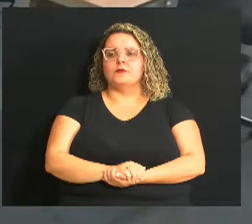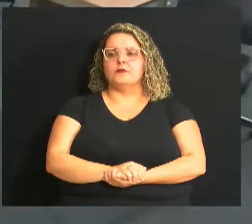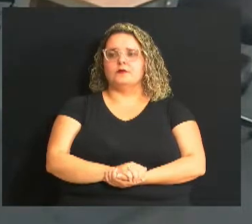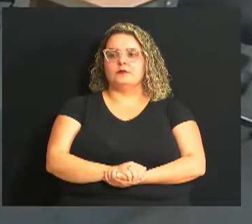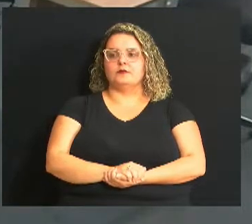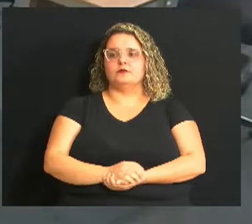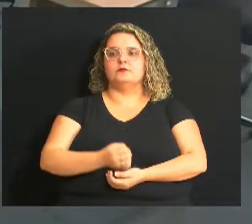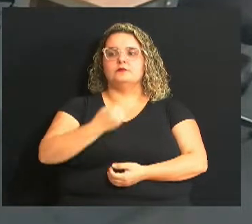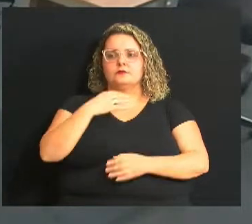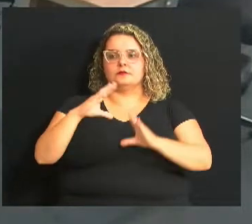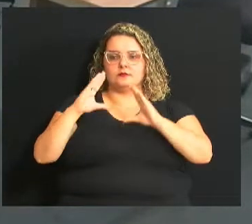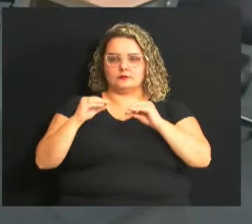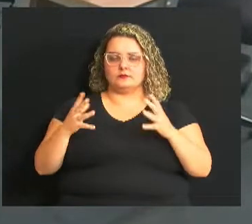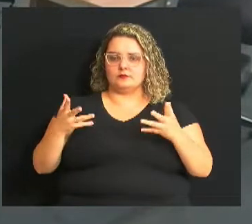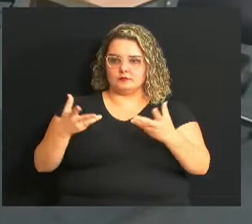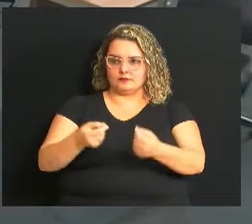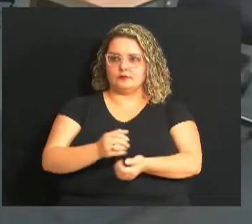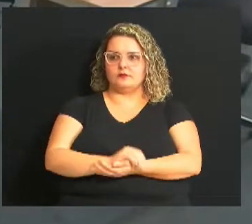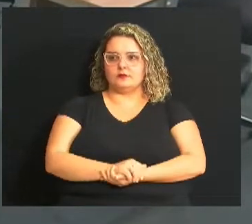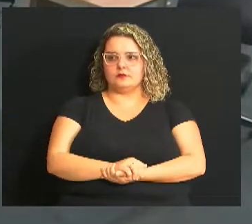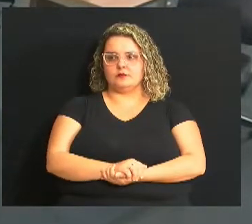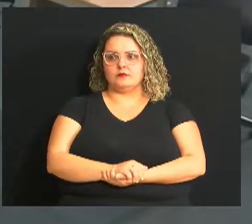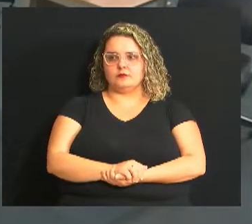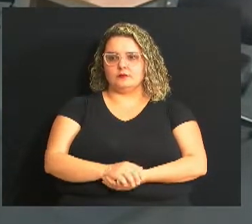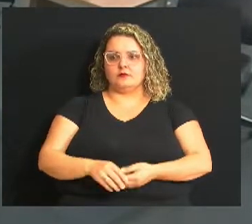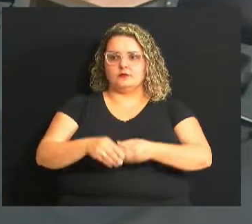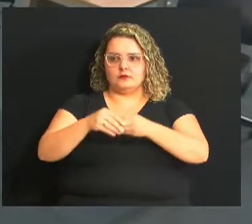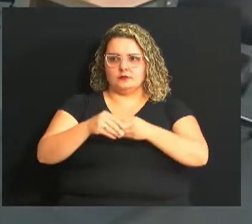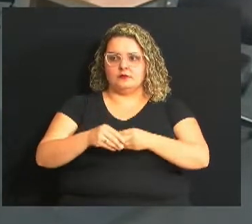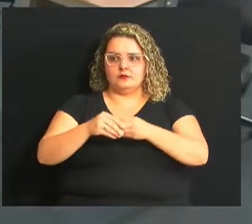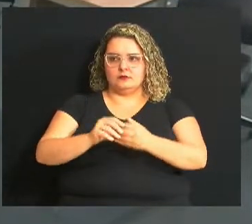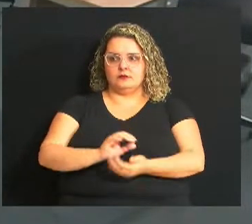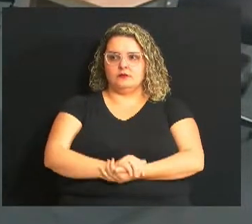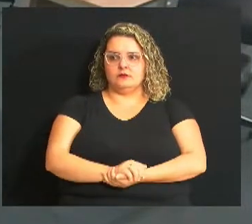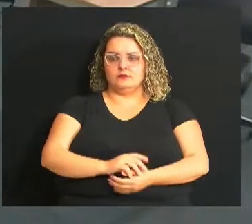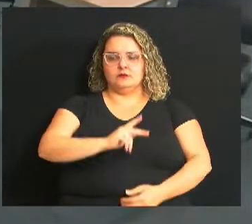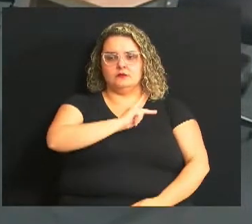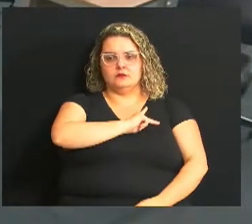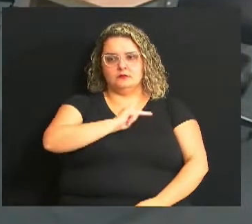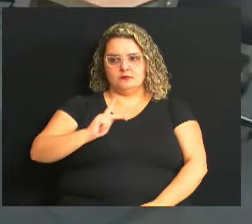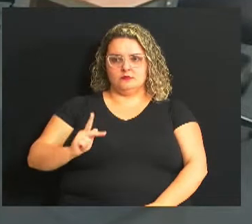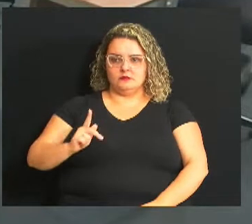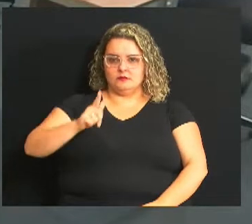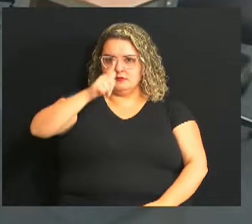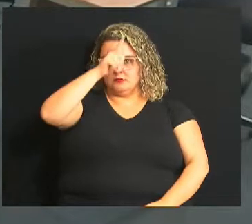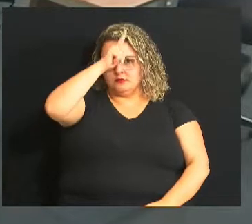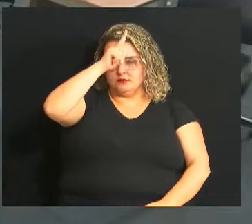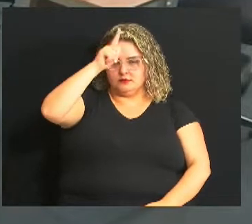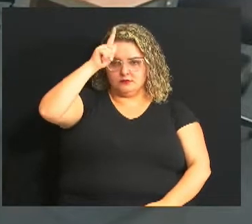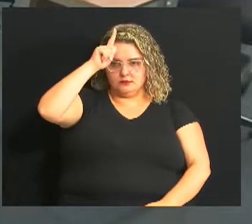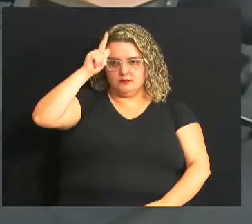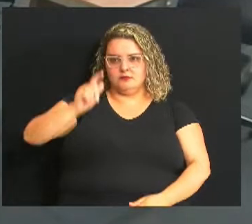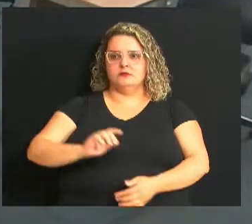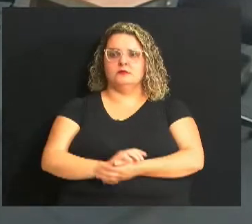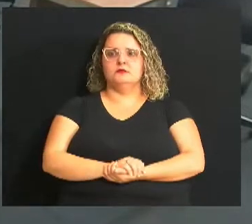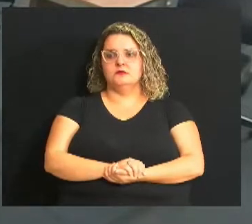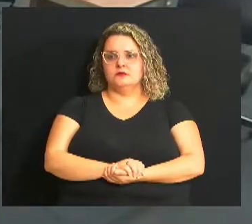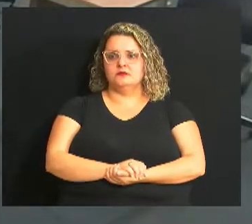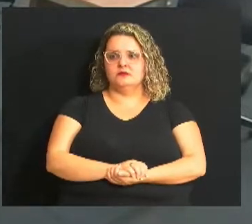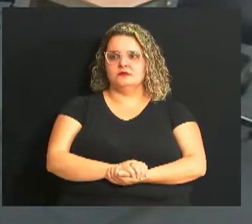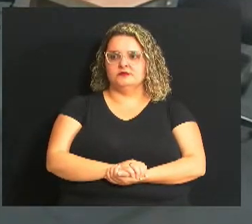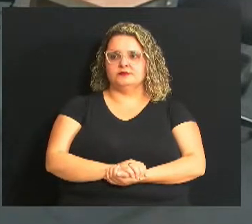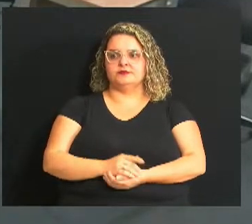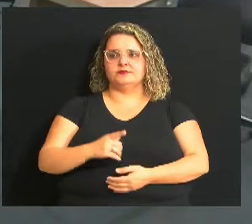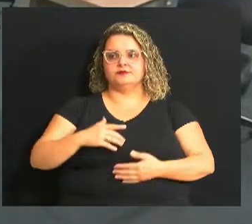Boa noite a todos. Cumprimentar aqui o presidente, Gustavo, ao qual tive um